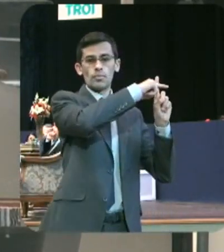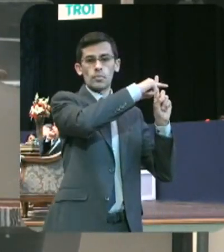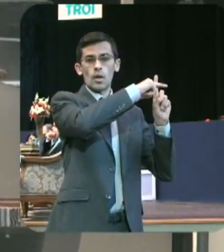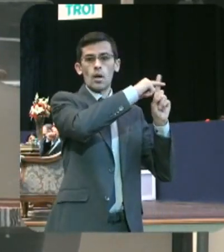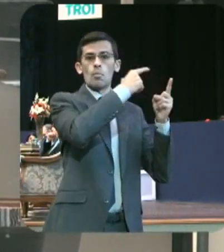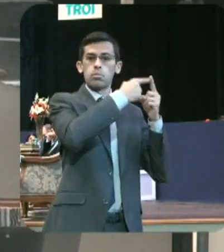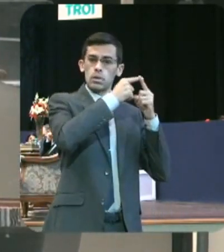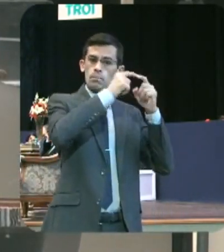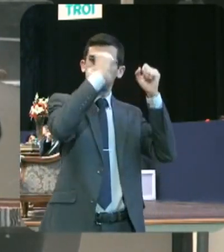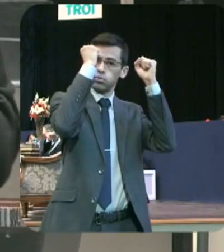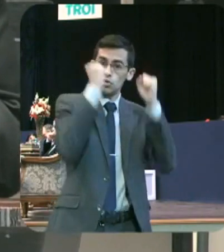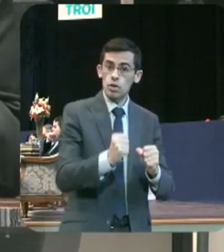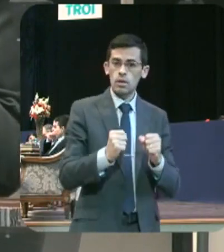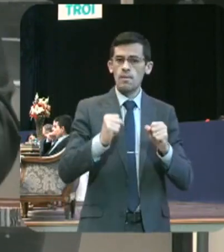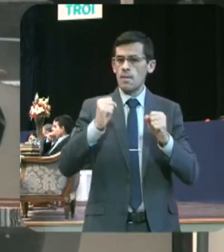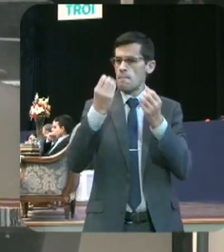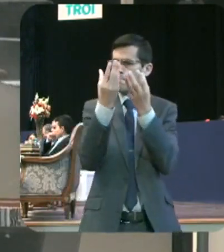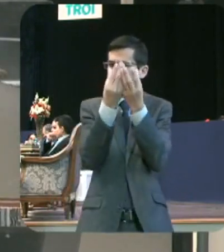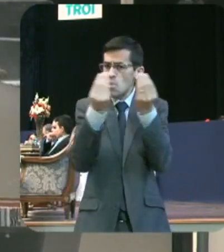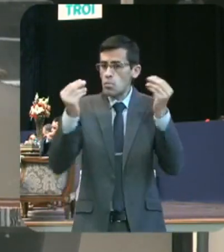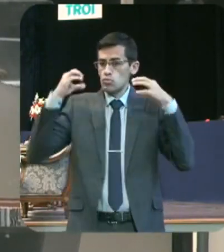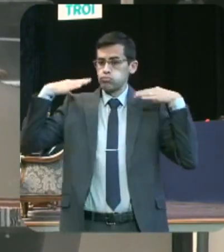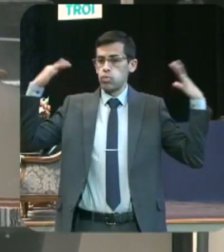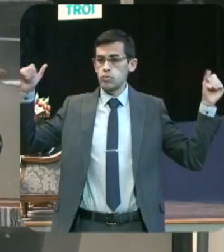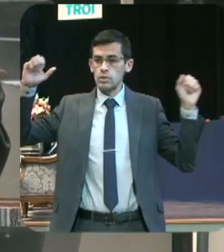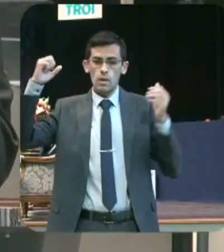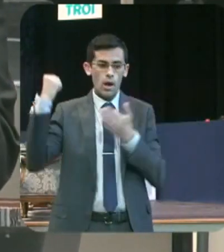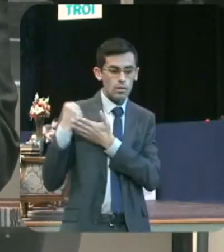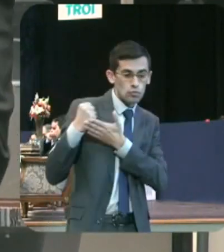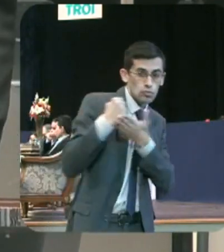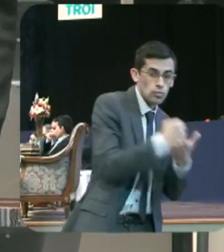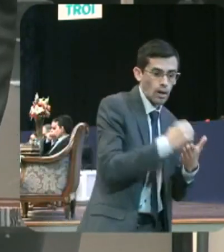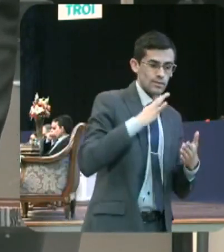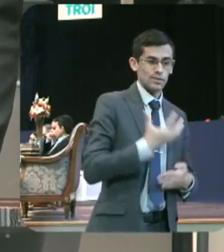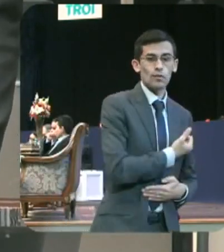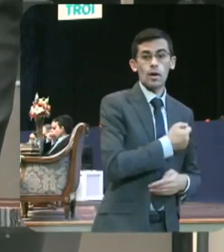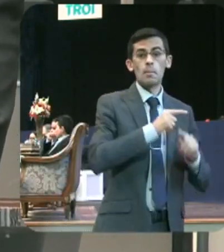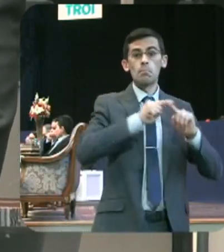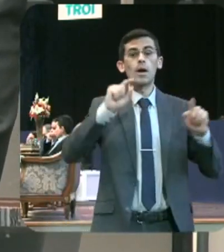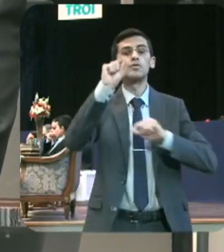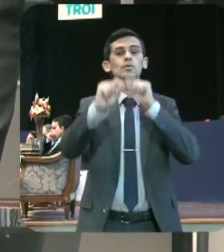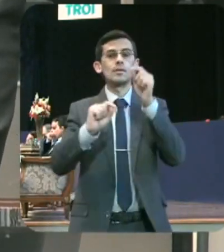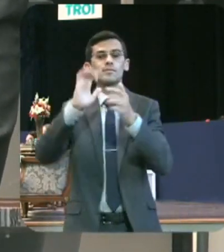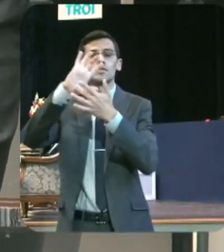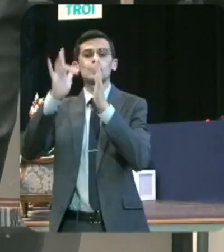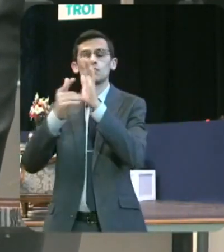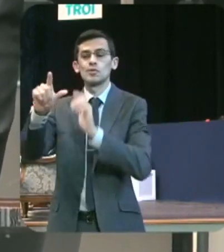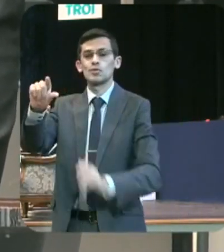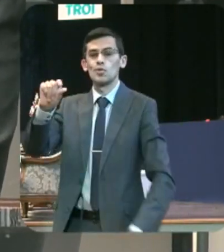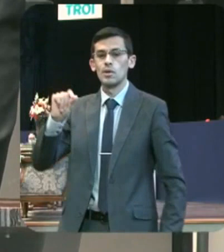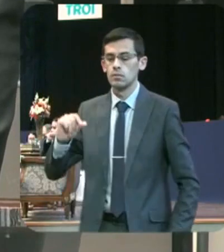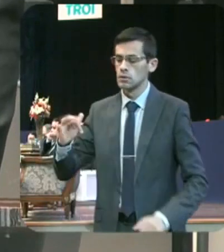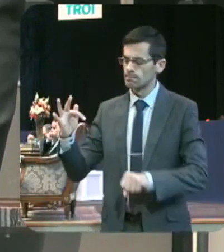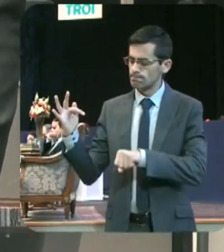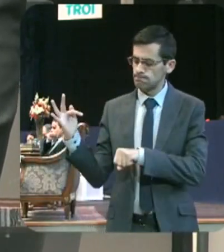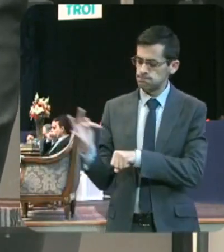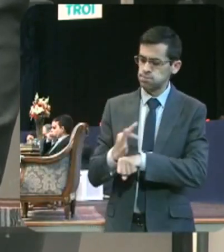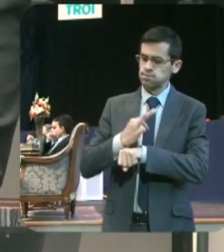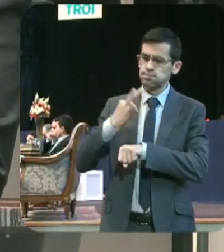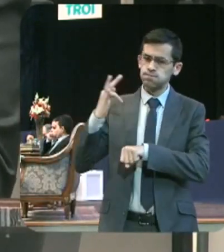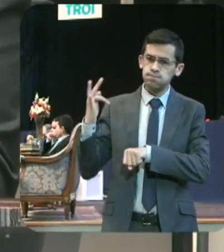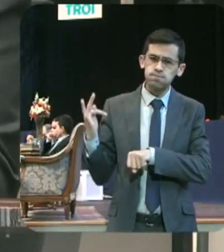ter chamado milhões de anjos para socorrê-lo, mas ele decidiu pagar o